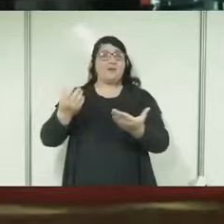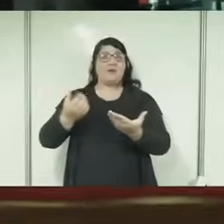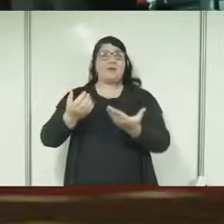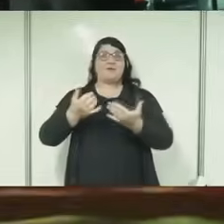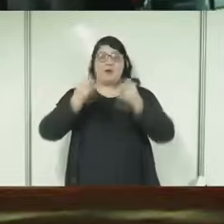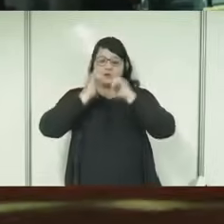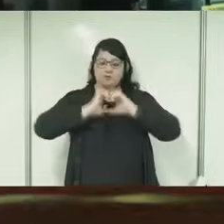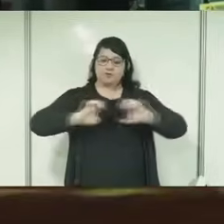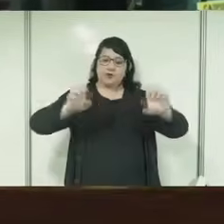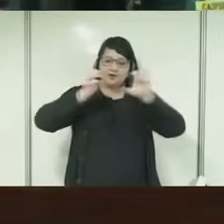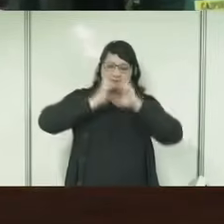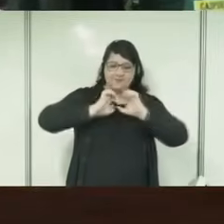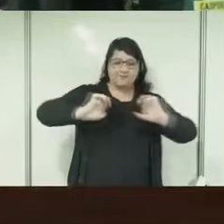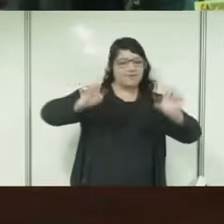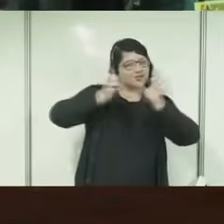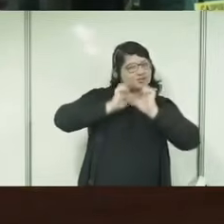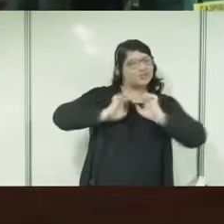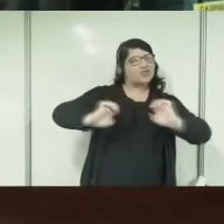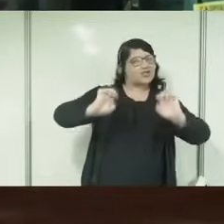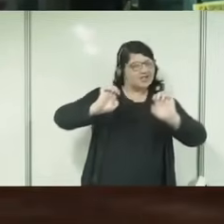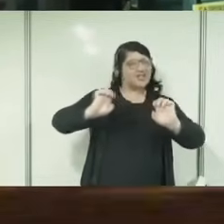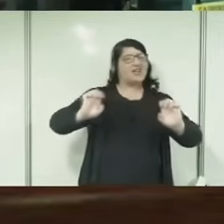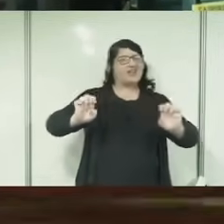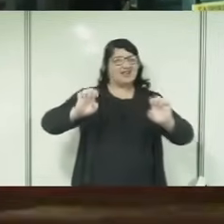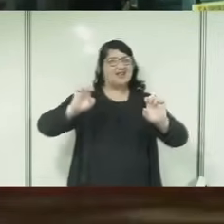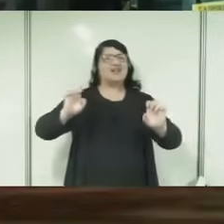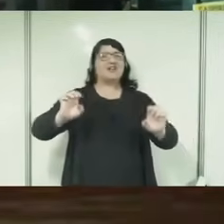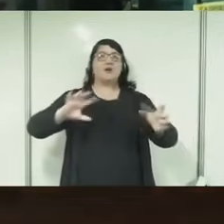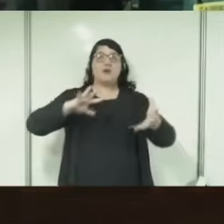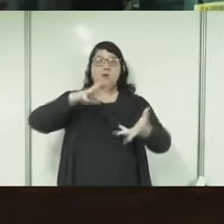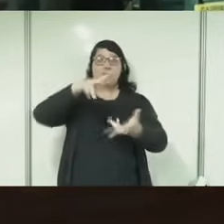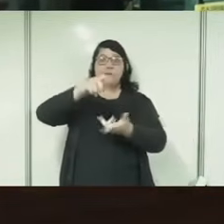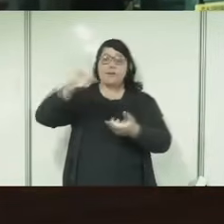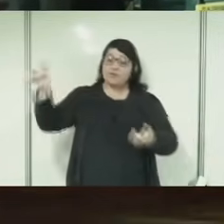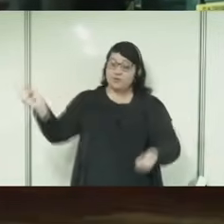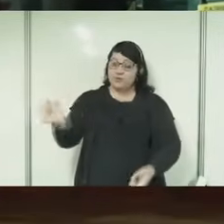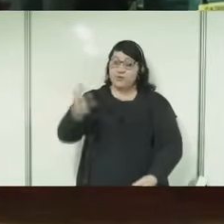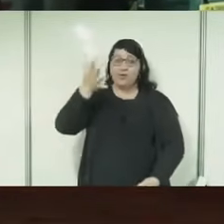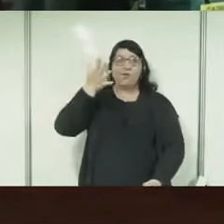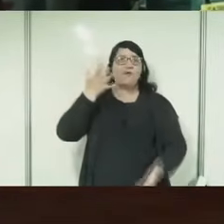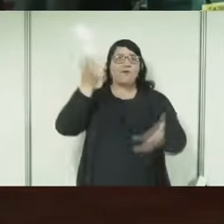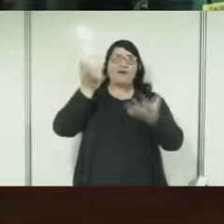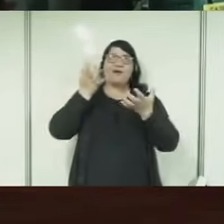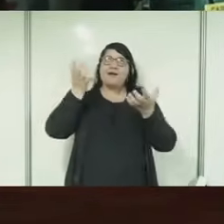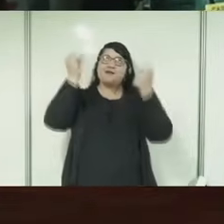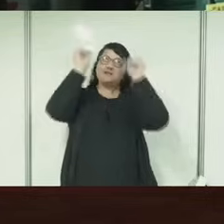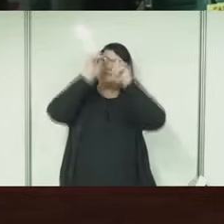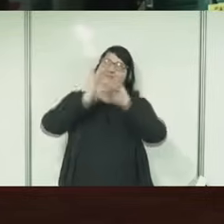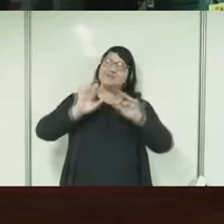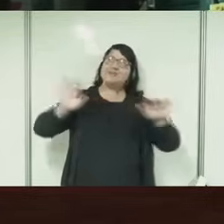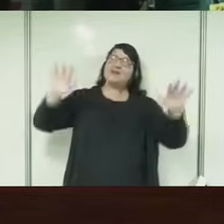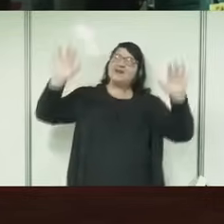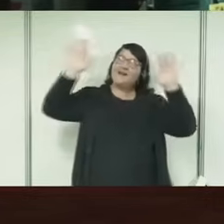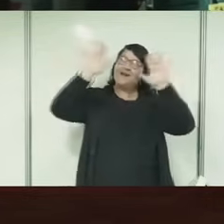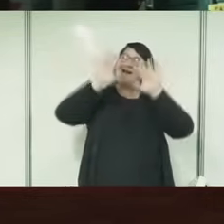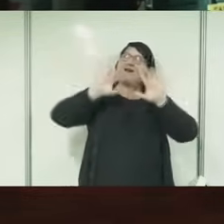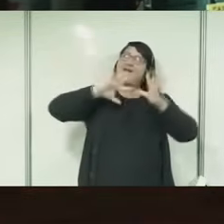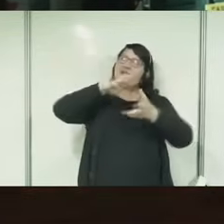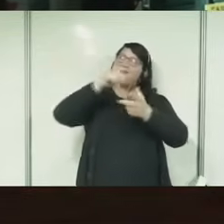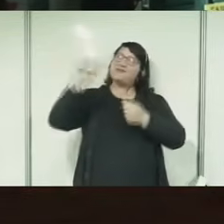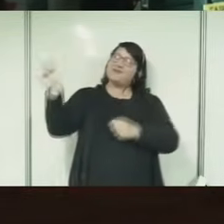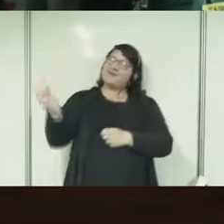povo e vou sonhando esse mundo novo. Vou semeando por entre o povo e vou sonhando esse mundo novo.